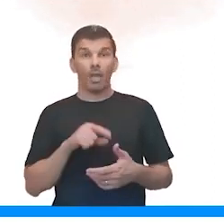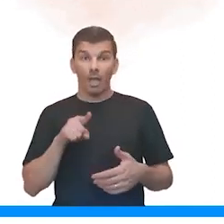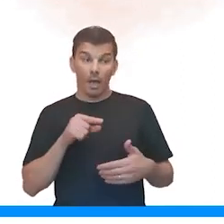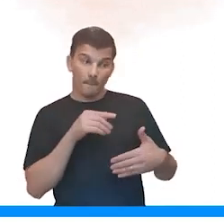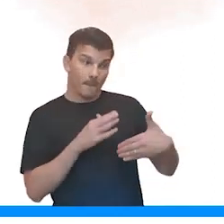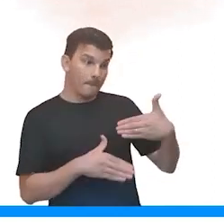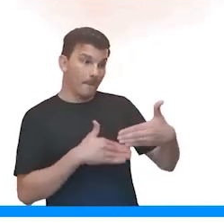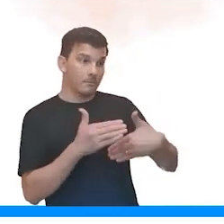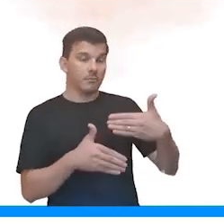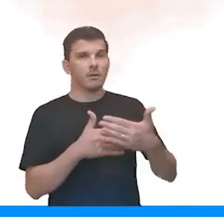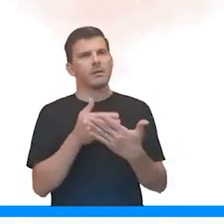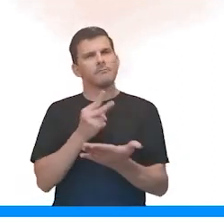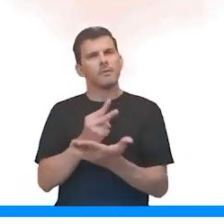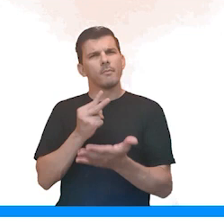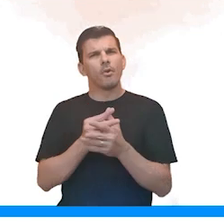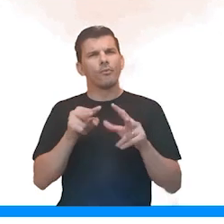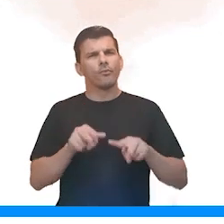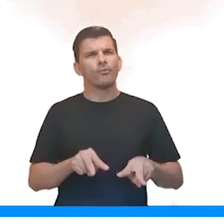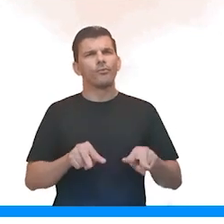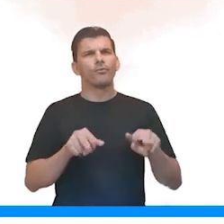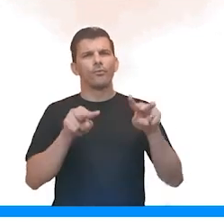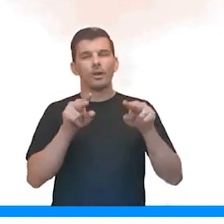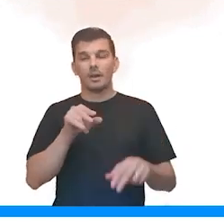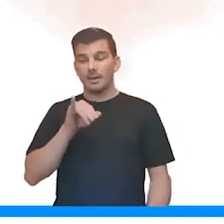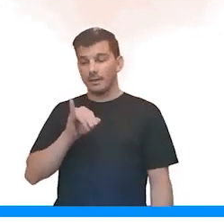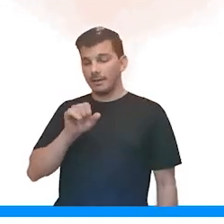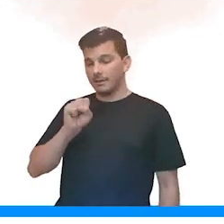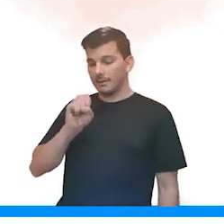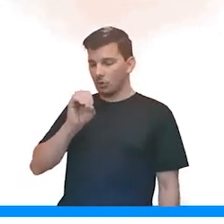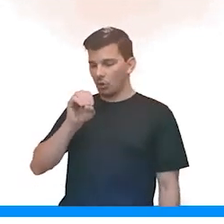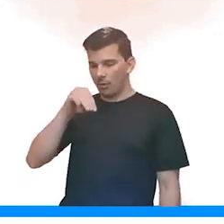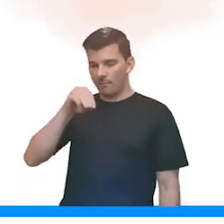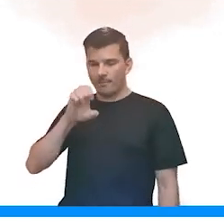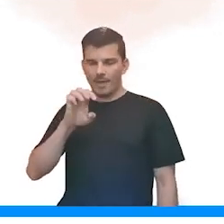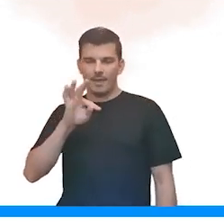ó, que está aqui, ele é um processo com o mesmo volume